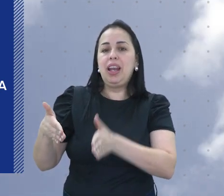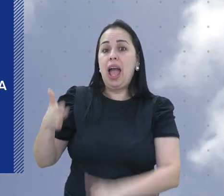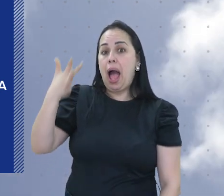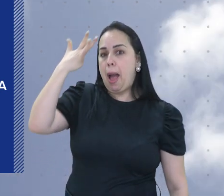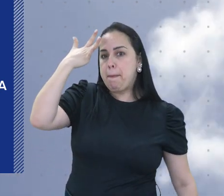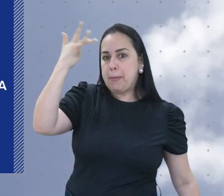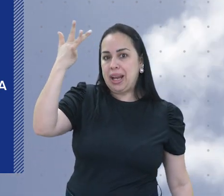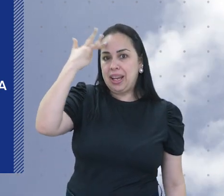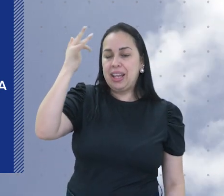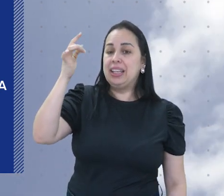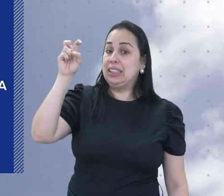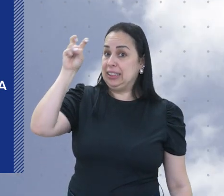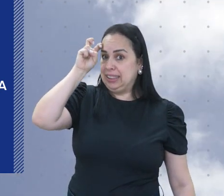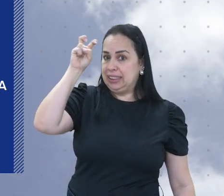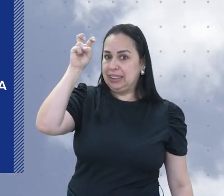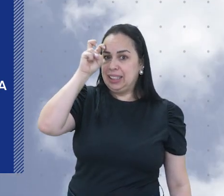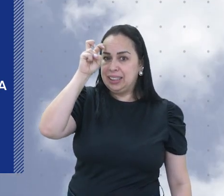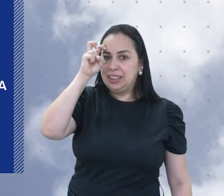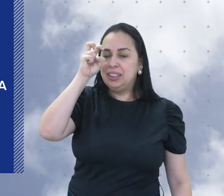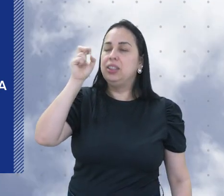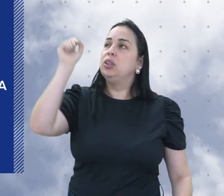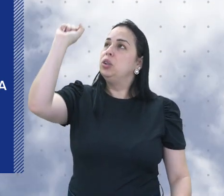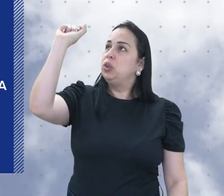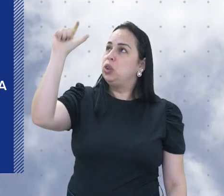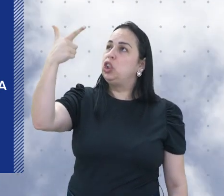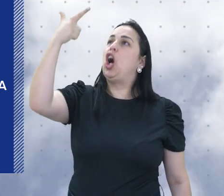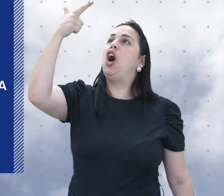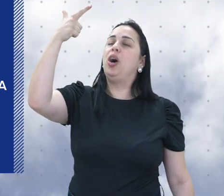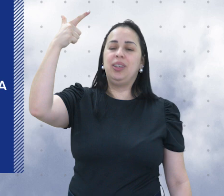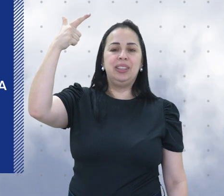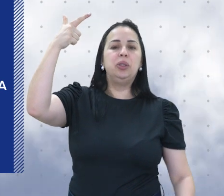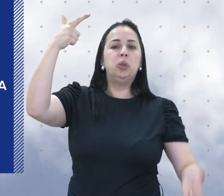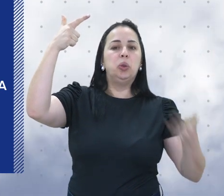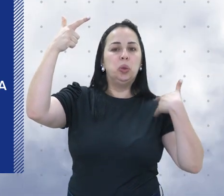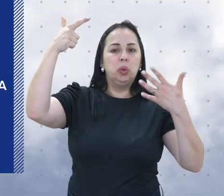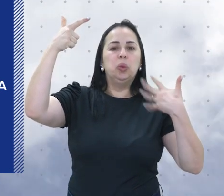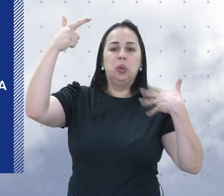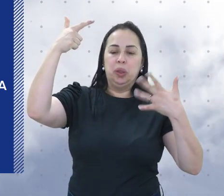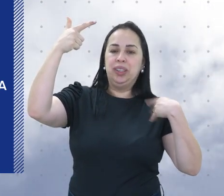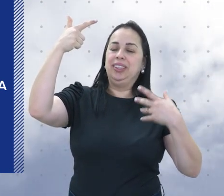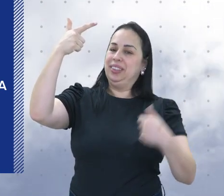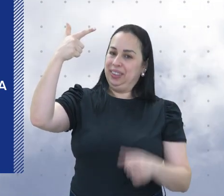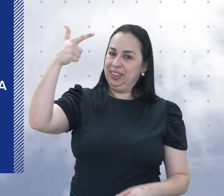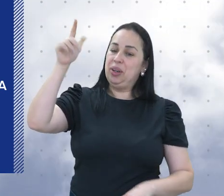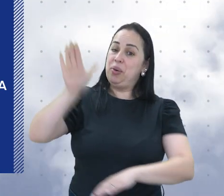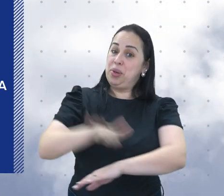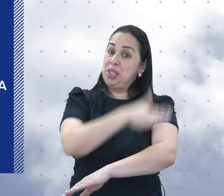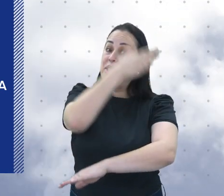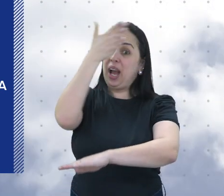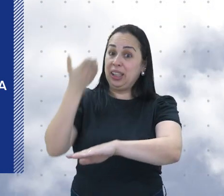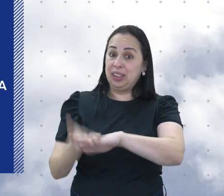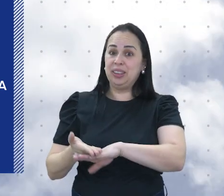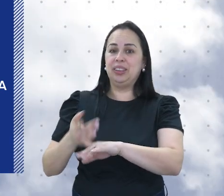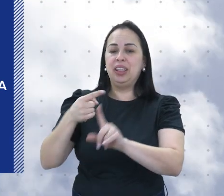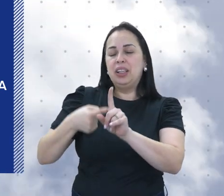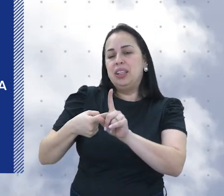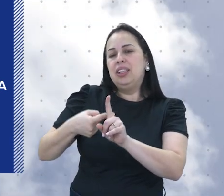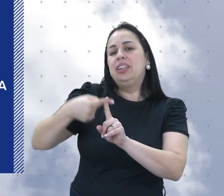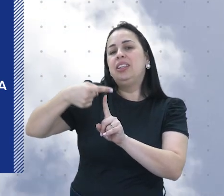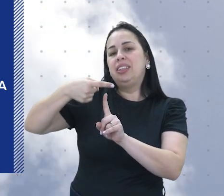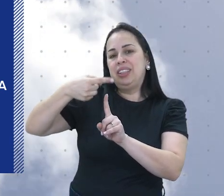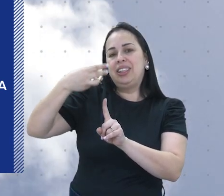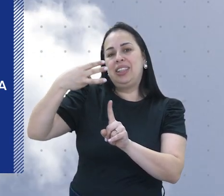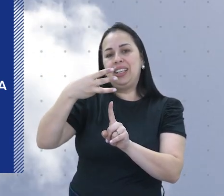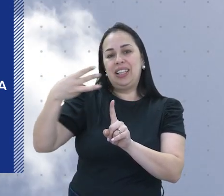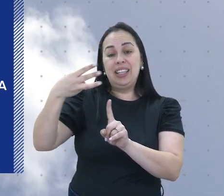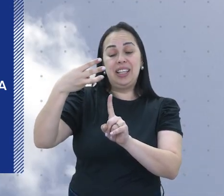16. Para amanhã, quinta-feira, o tempo segue aberto com o sol protagonizando o dia todo. A máxima esperada